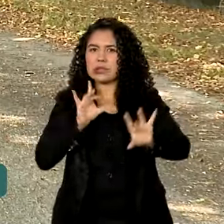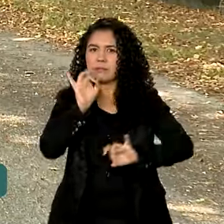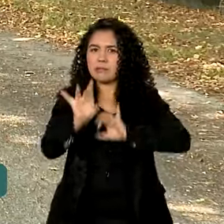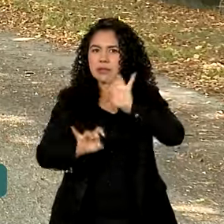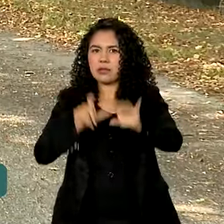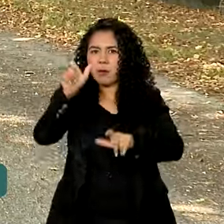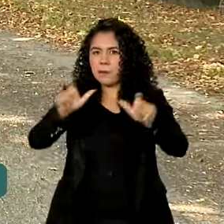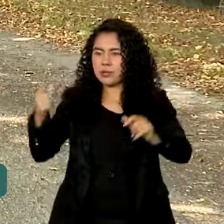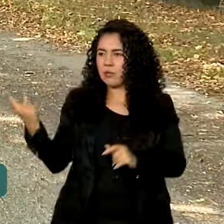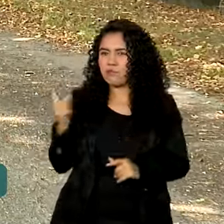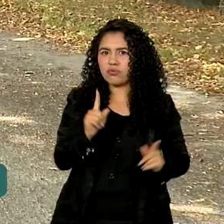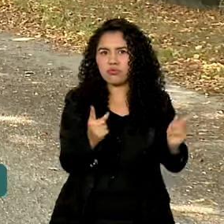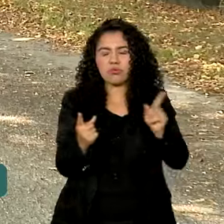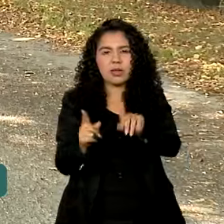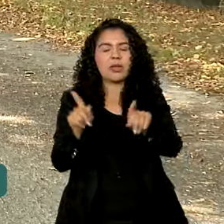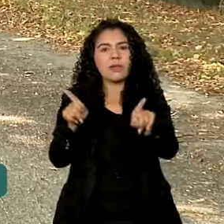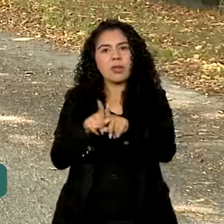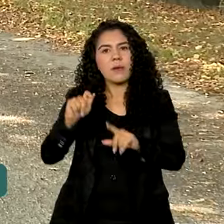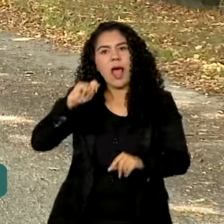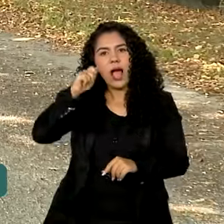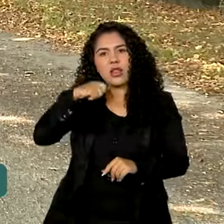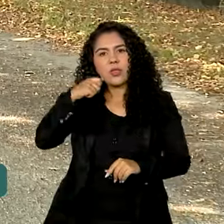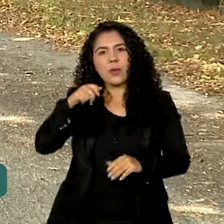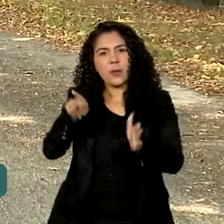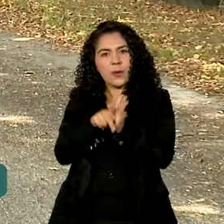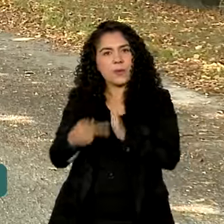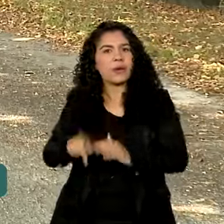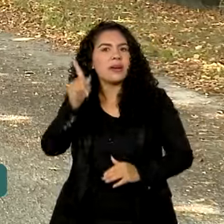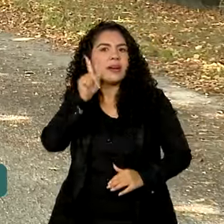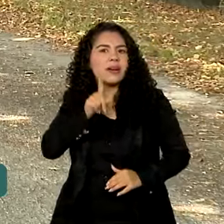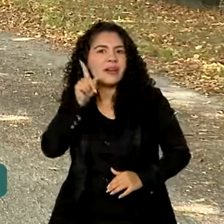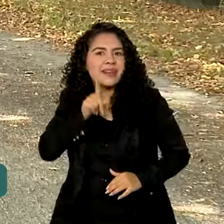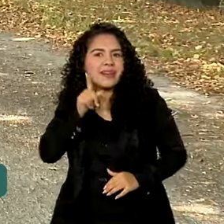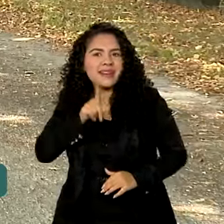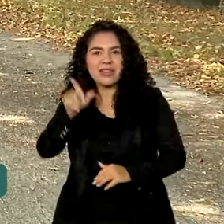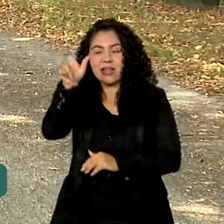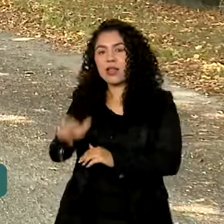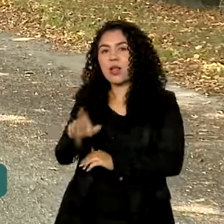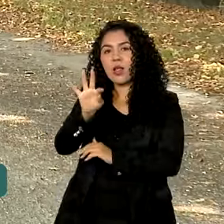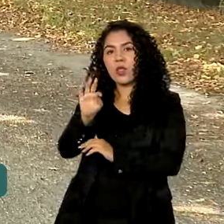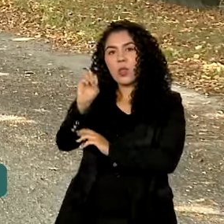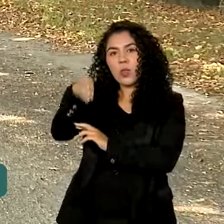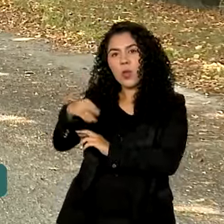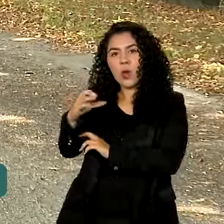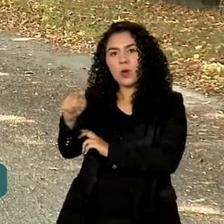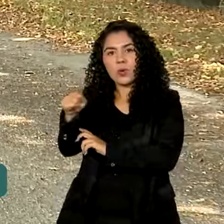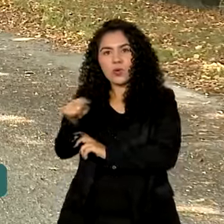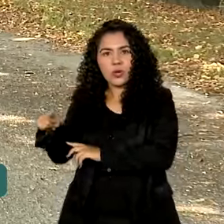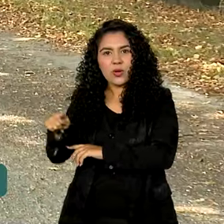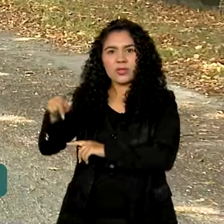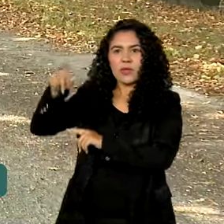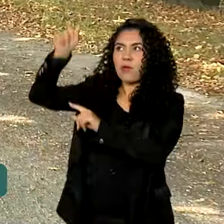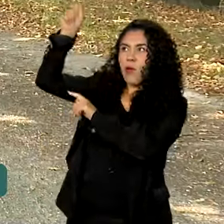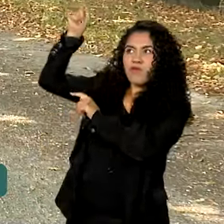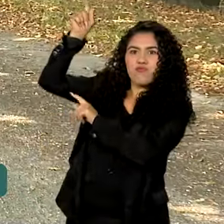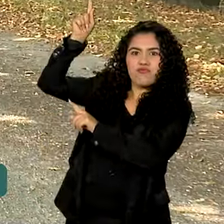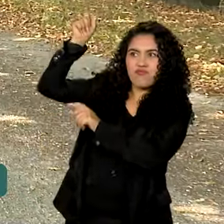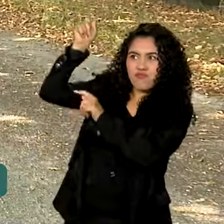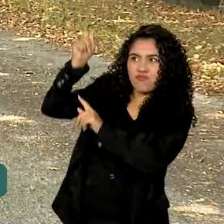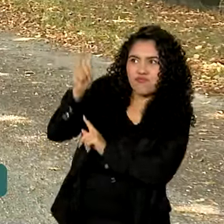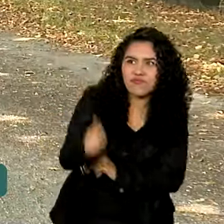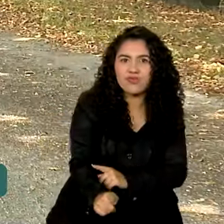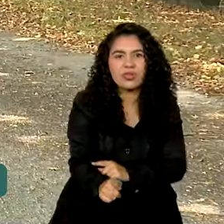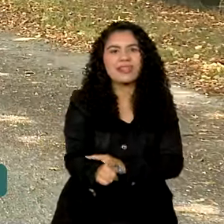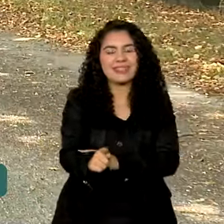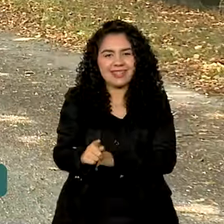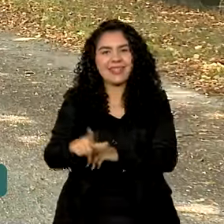inclusive do ator americano Tom Cruise, que desceu de rapel do alto do estádio para receber a bandeira dos Jogos, representando